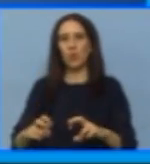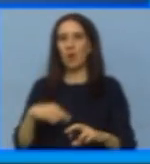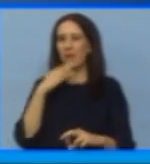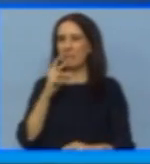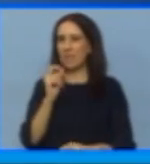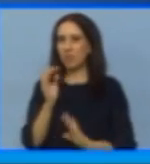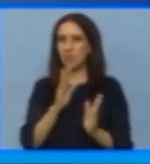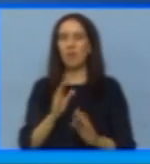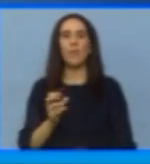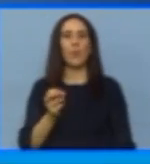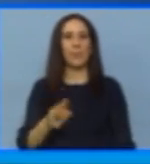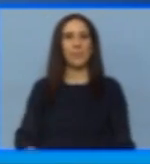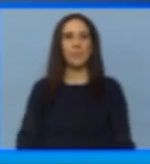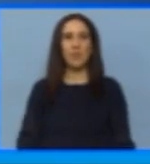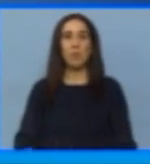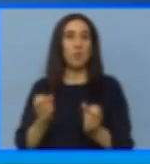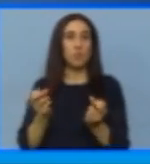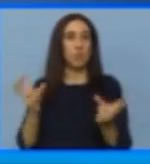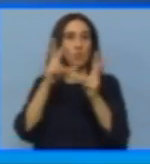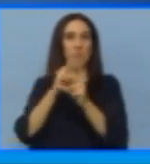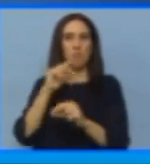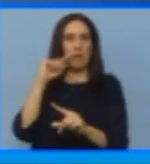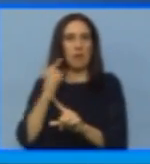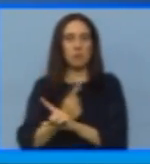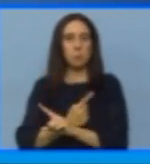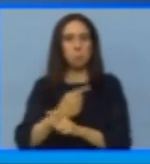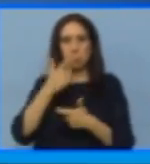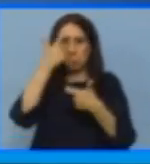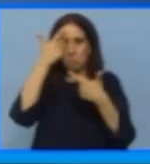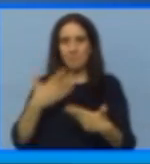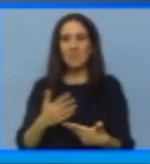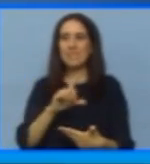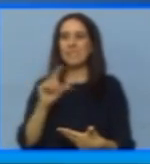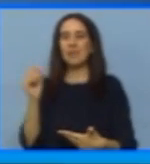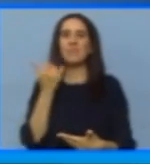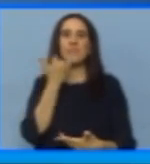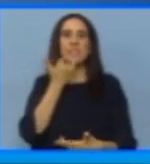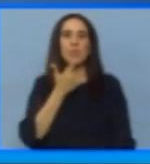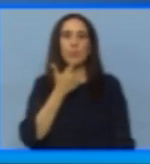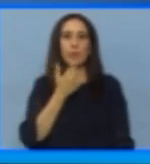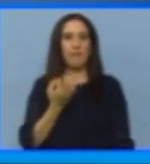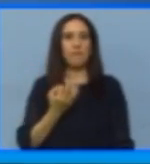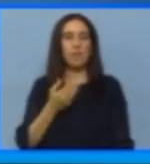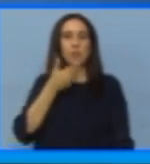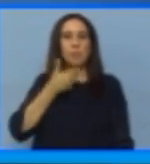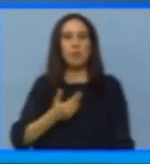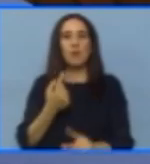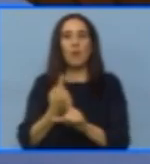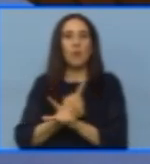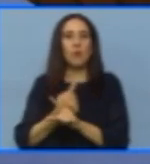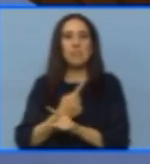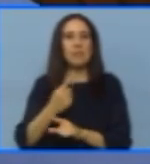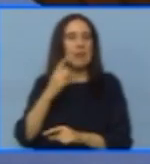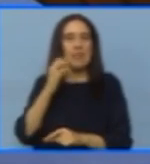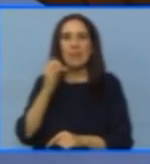Okay. Foi tudo novo e realmente não estava à espera de sair de lá tão feliz e realmente experienciei coisas que não tinha